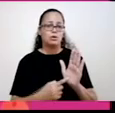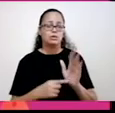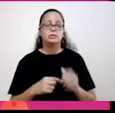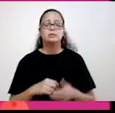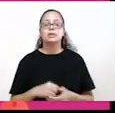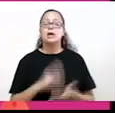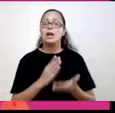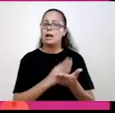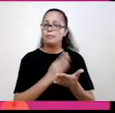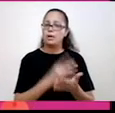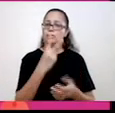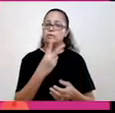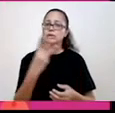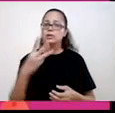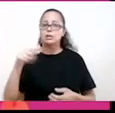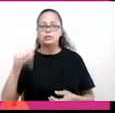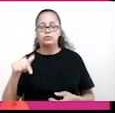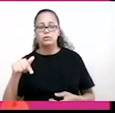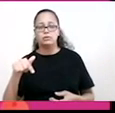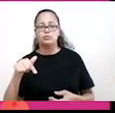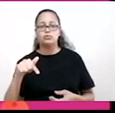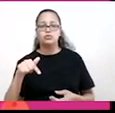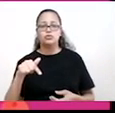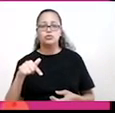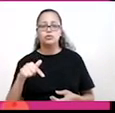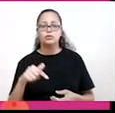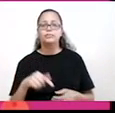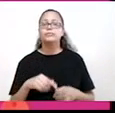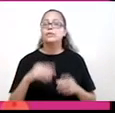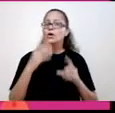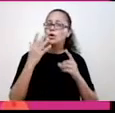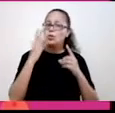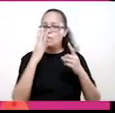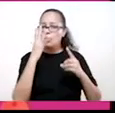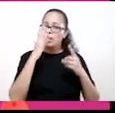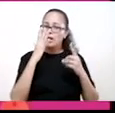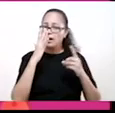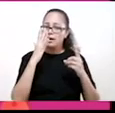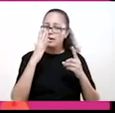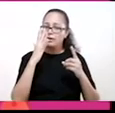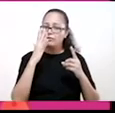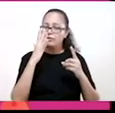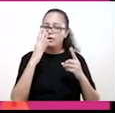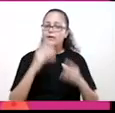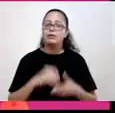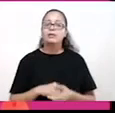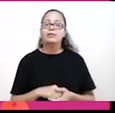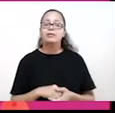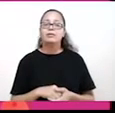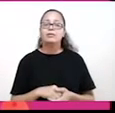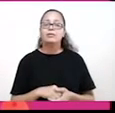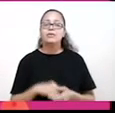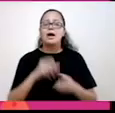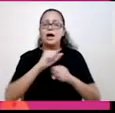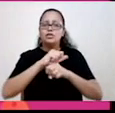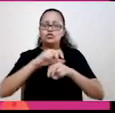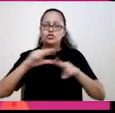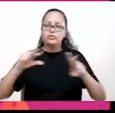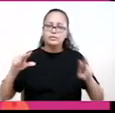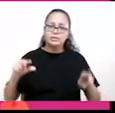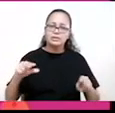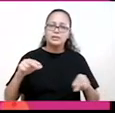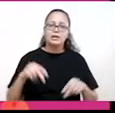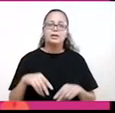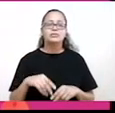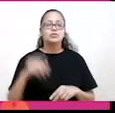página 237. Nós temos aqui então o Carnaval de Oruro, na Bolívia, ilustrando aí a diversidade cultural,